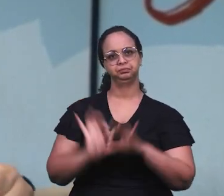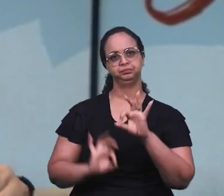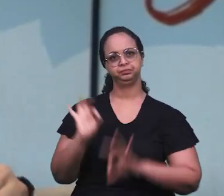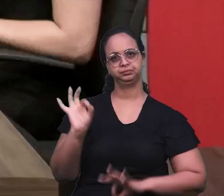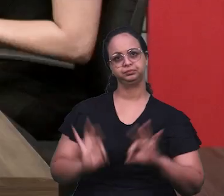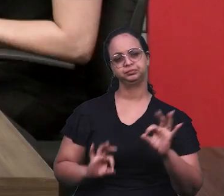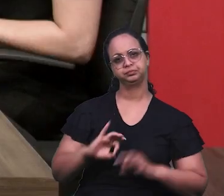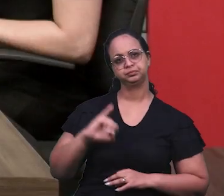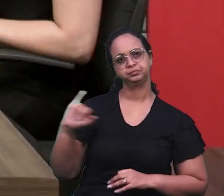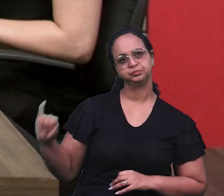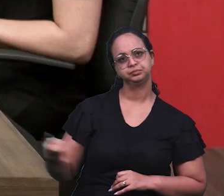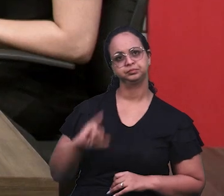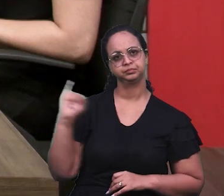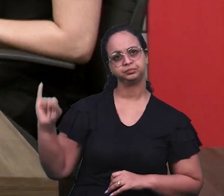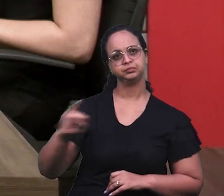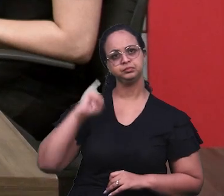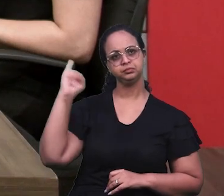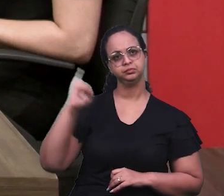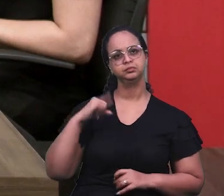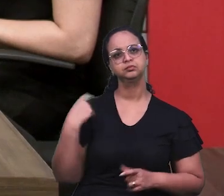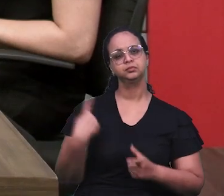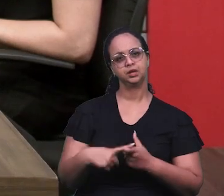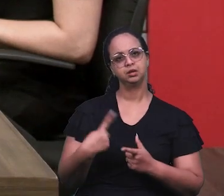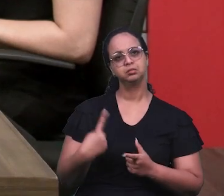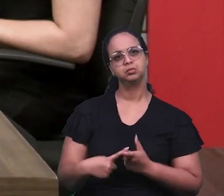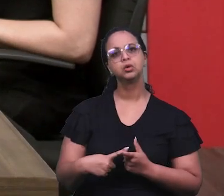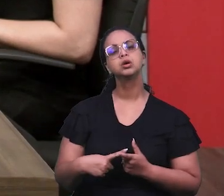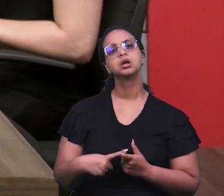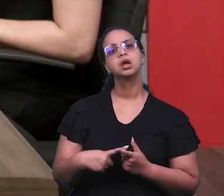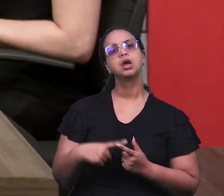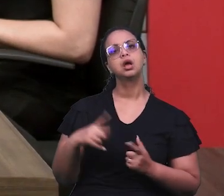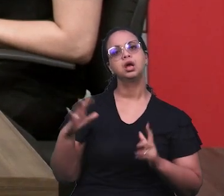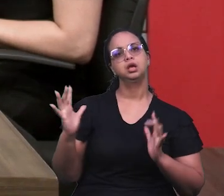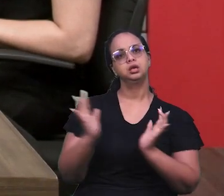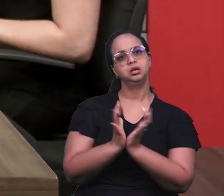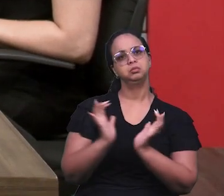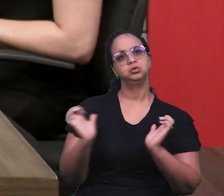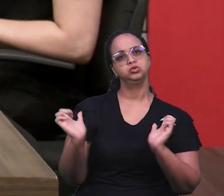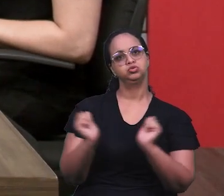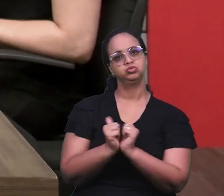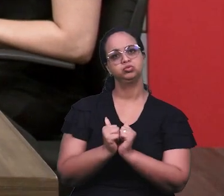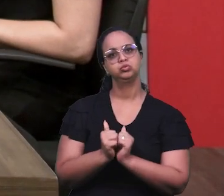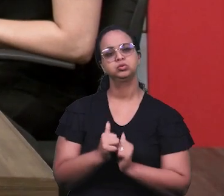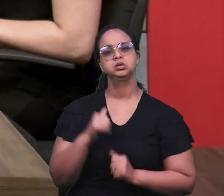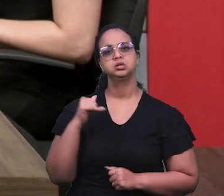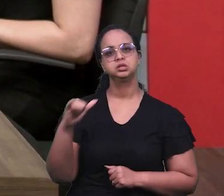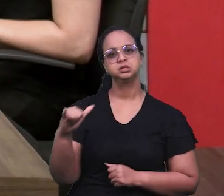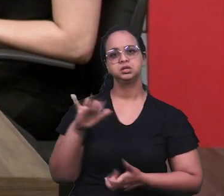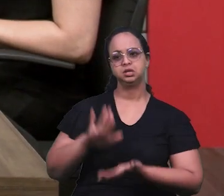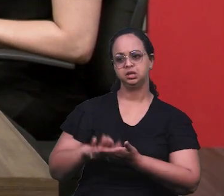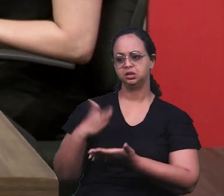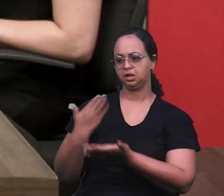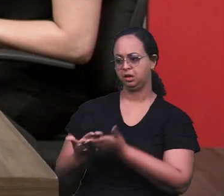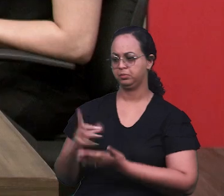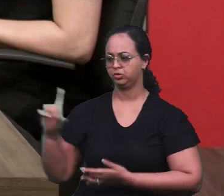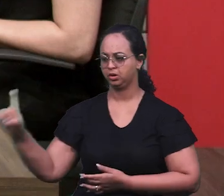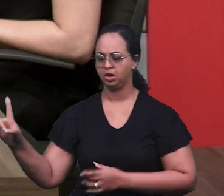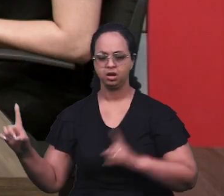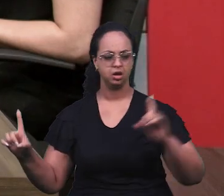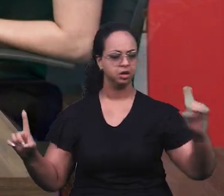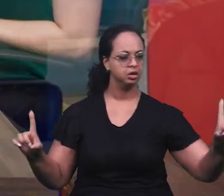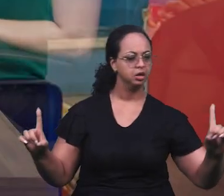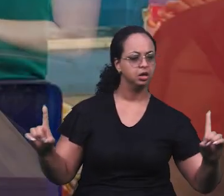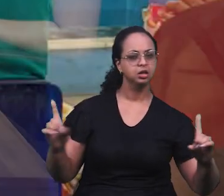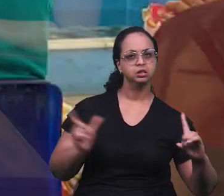é muito importante porque aí a equipe inteira ela fica junta, né, num lugar só, para não ficar, às vezes tem um intérprete ali, outro aqui, não, junto todo